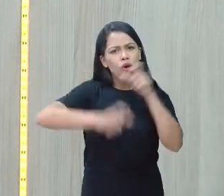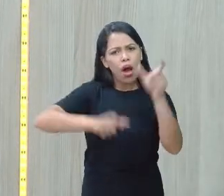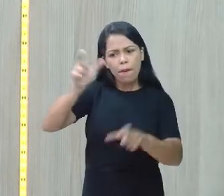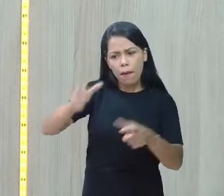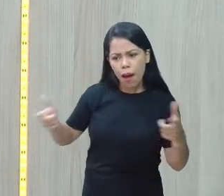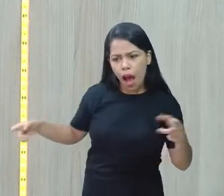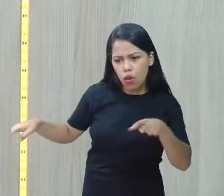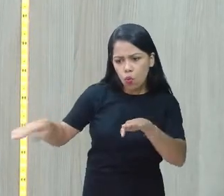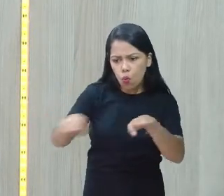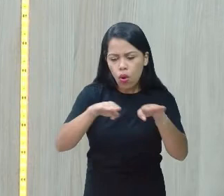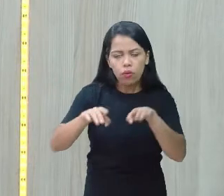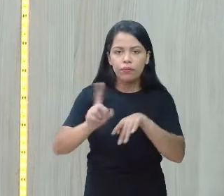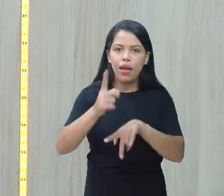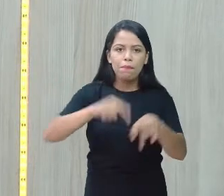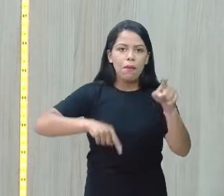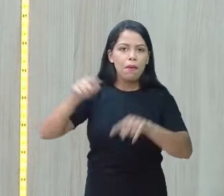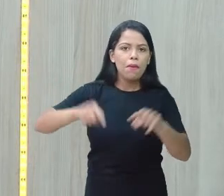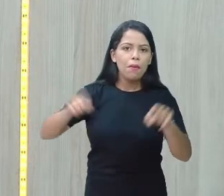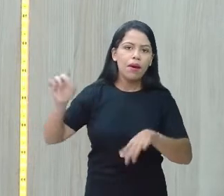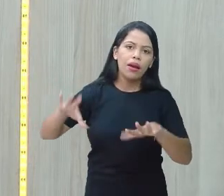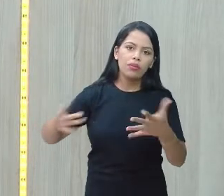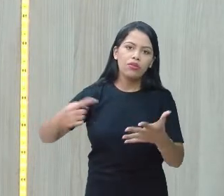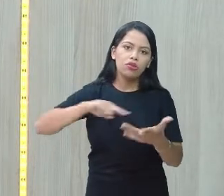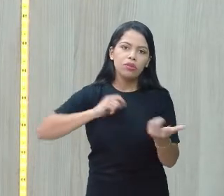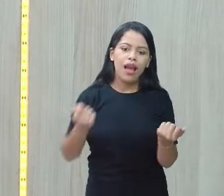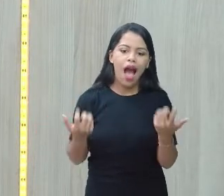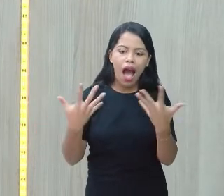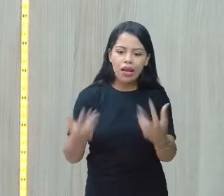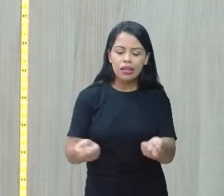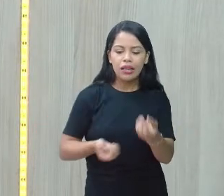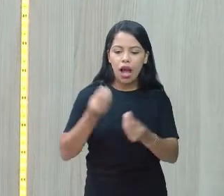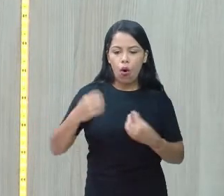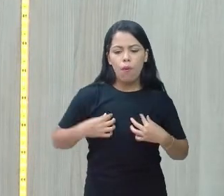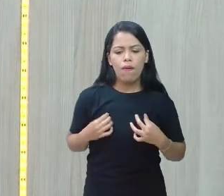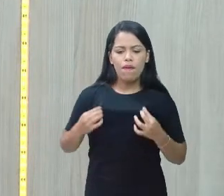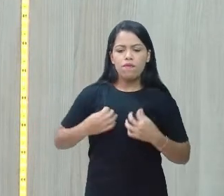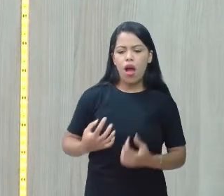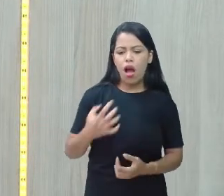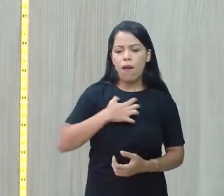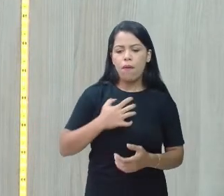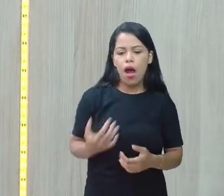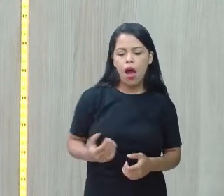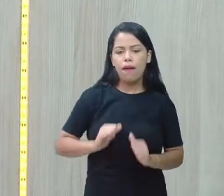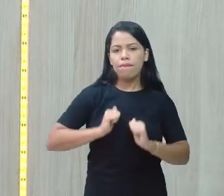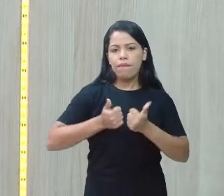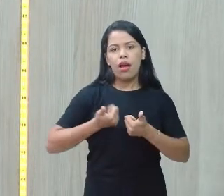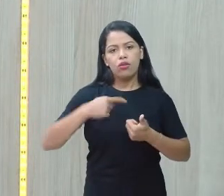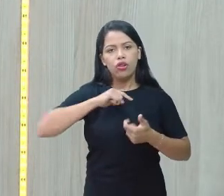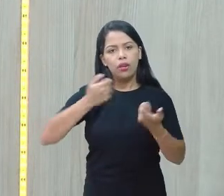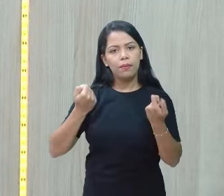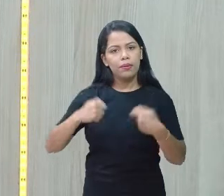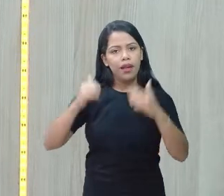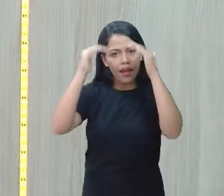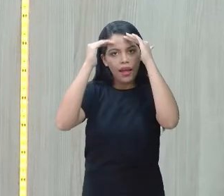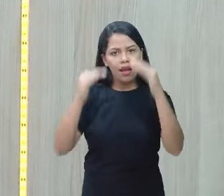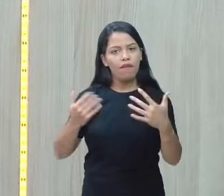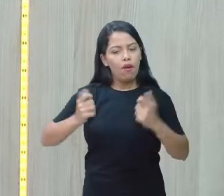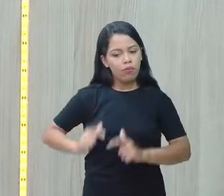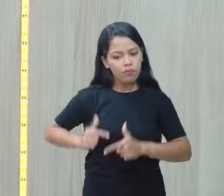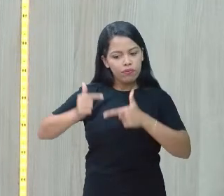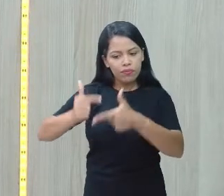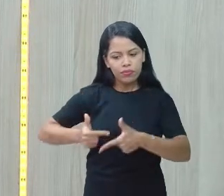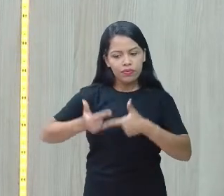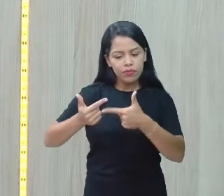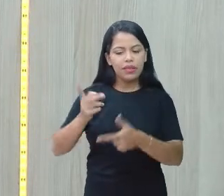mas aceitá-las no modo de ser, no modo de vestir, no modo de agir. Então, vamos nessa luta aí e vamos